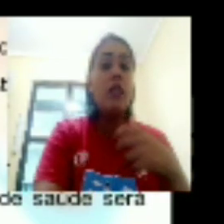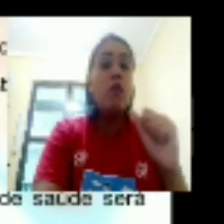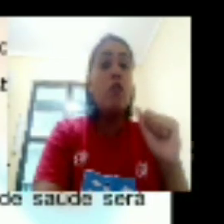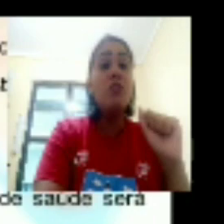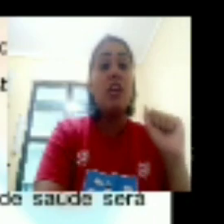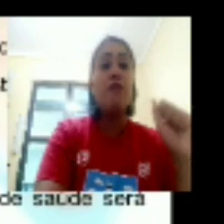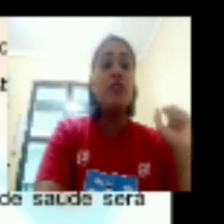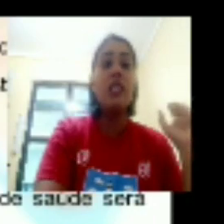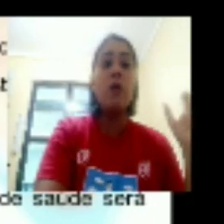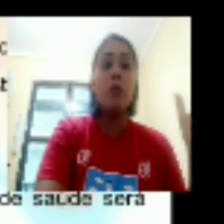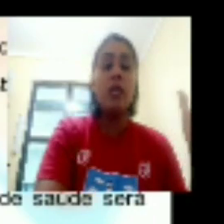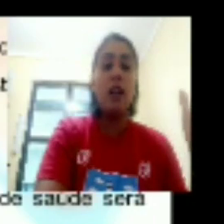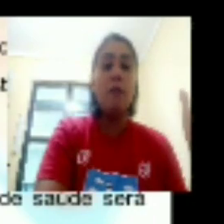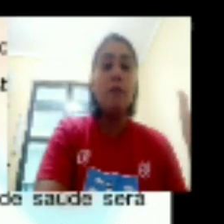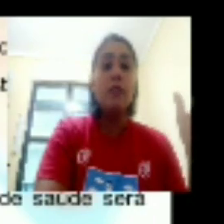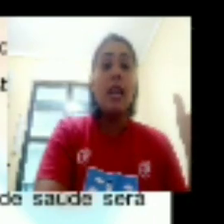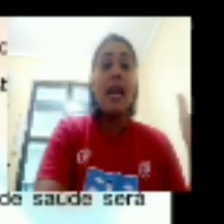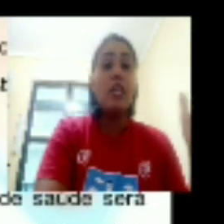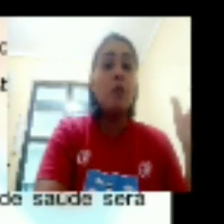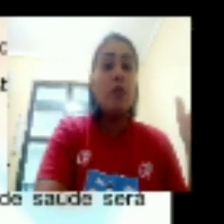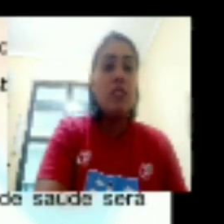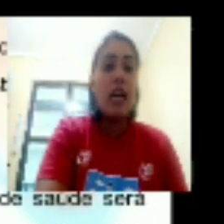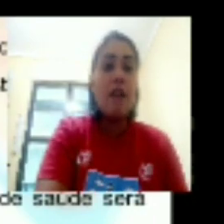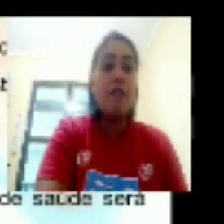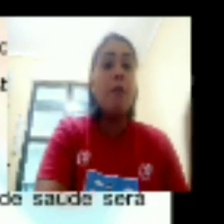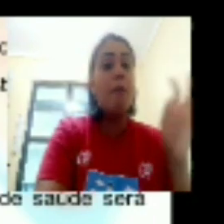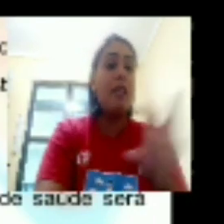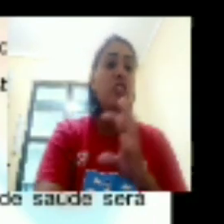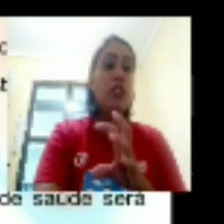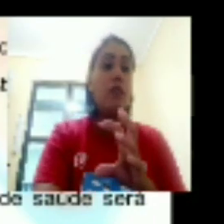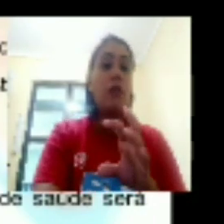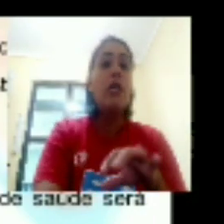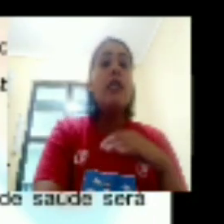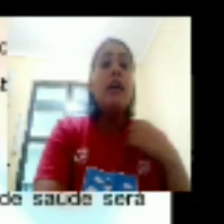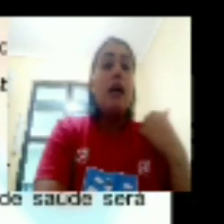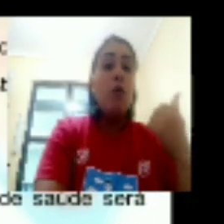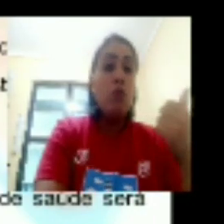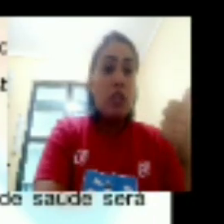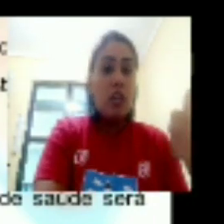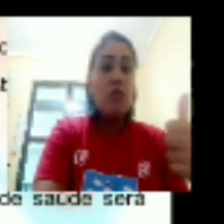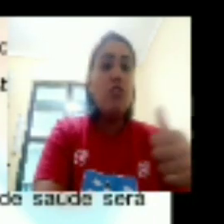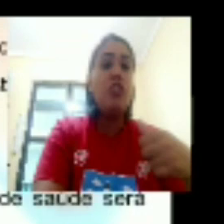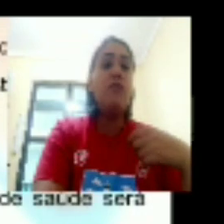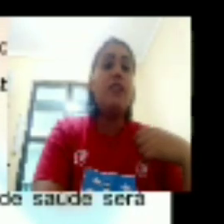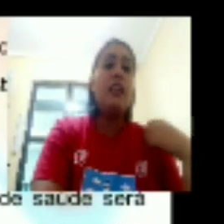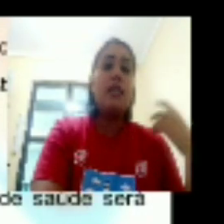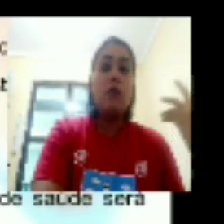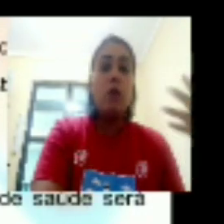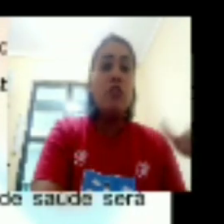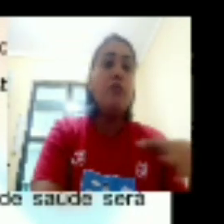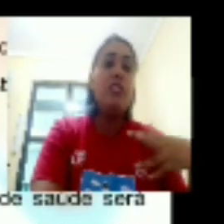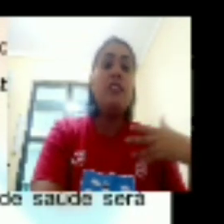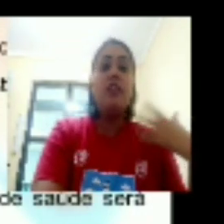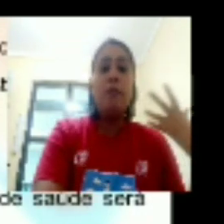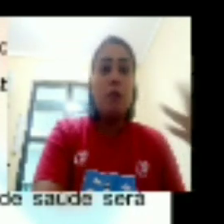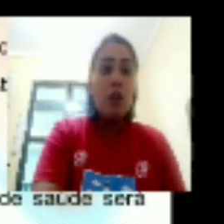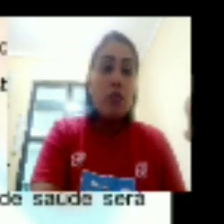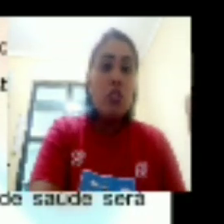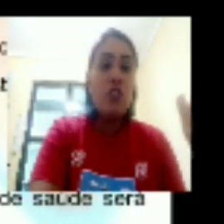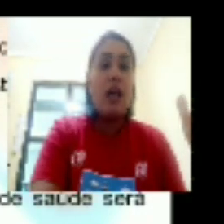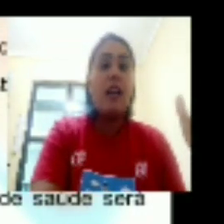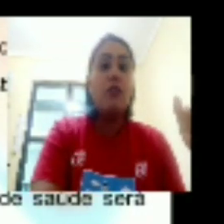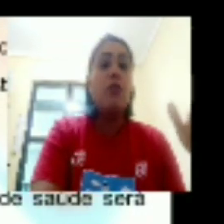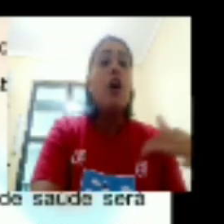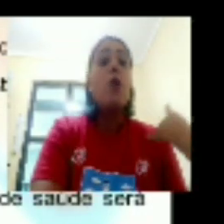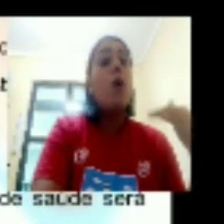da União, como se ela fosse a única responsável, mas não. Tanto o Distrito Federal, quanto o município,